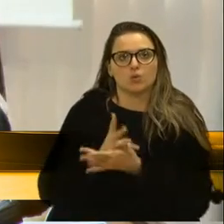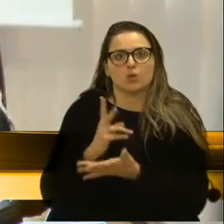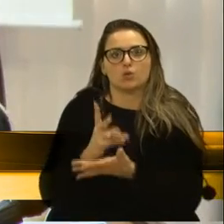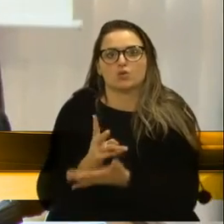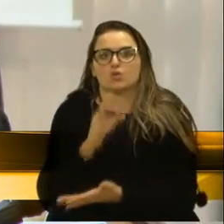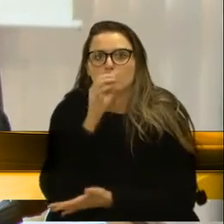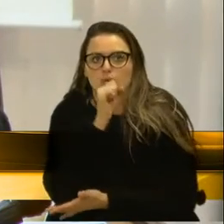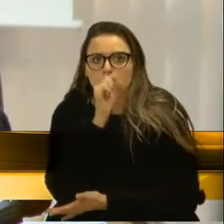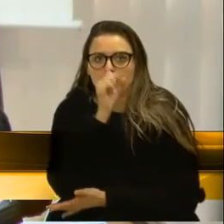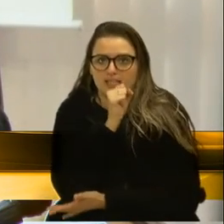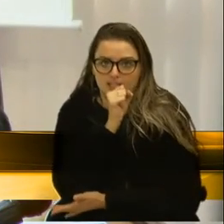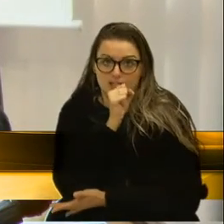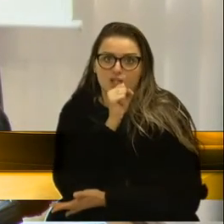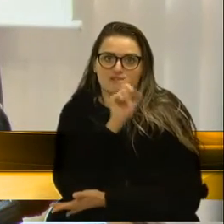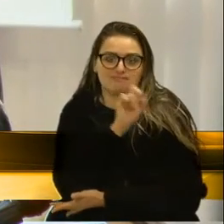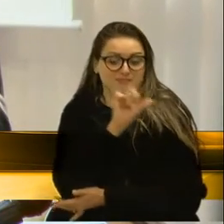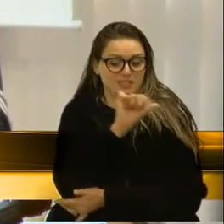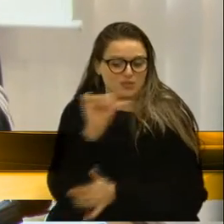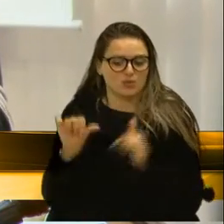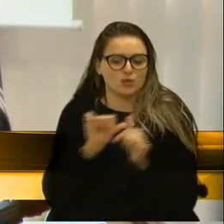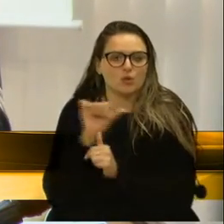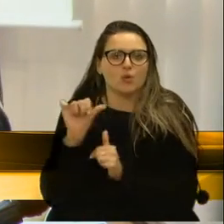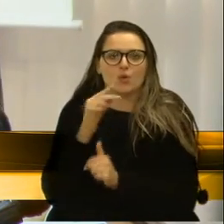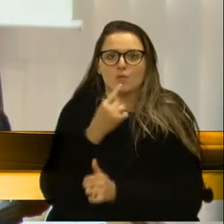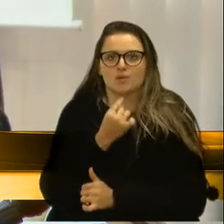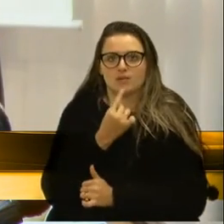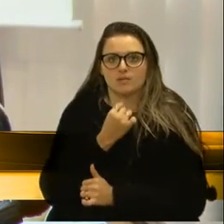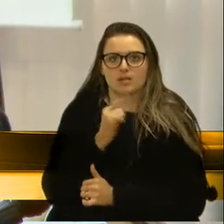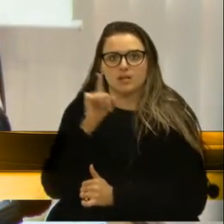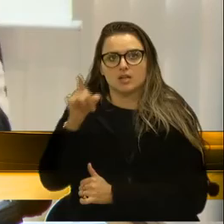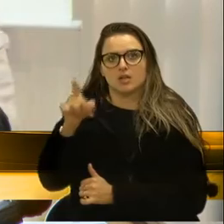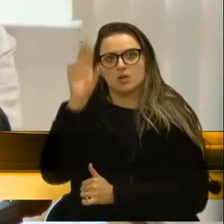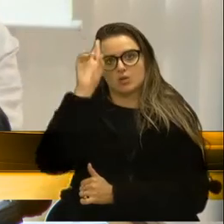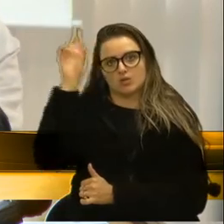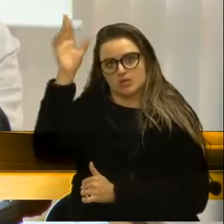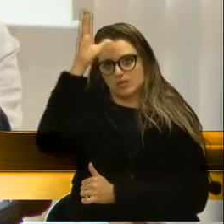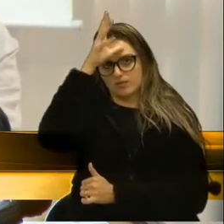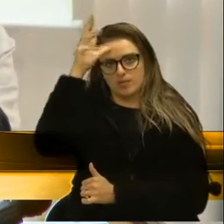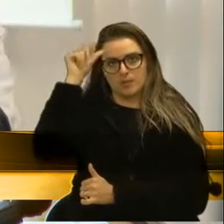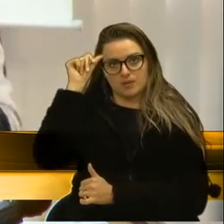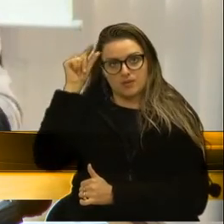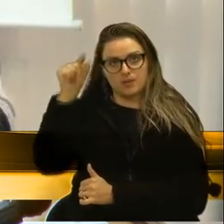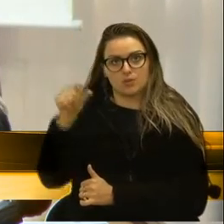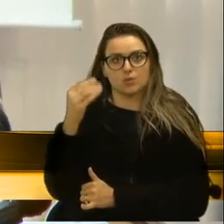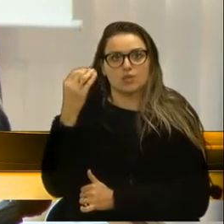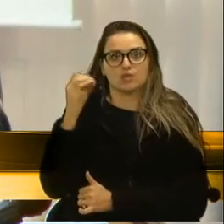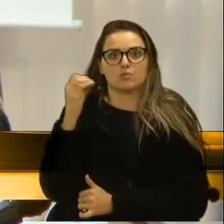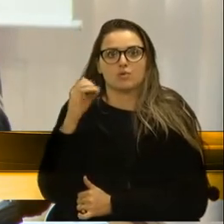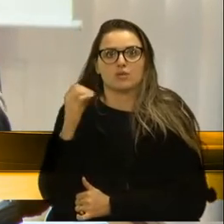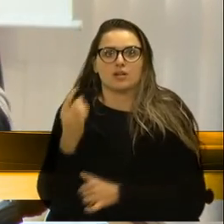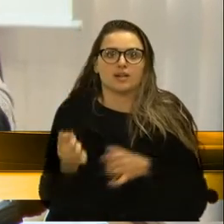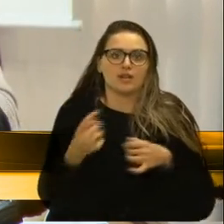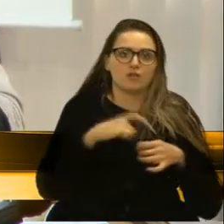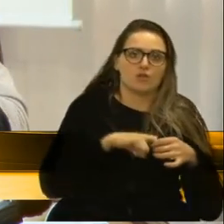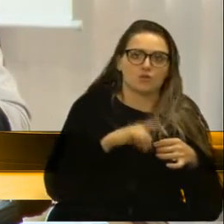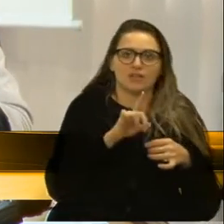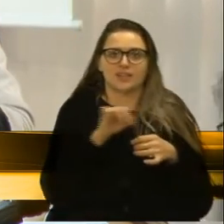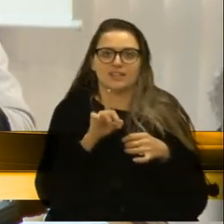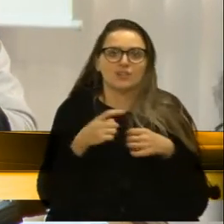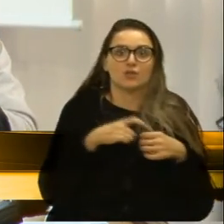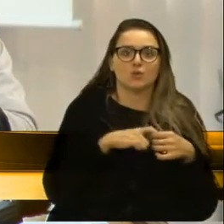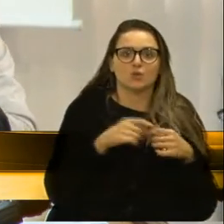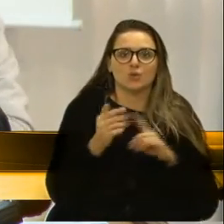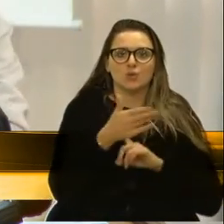laranja, ou laranjou. E aí deixou o prefeito de Porto Alegre no brete, porque ele ia recuar e não pôde